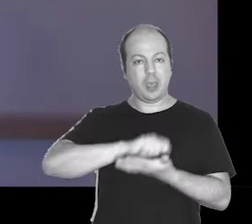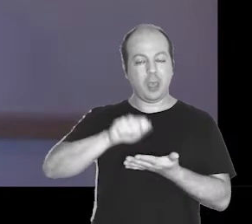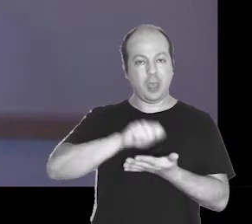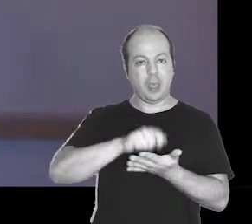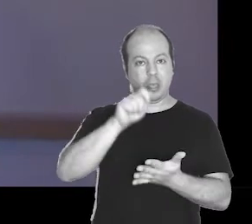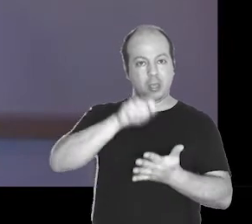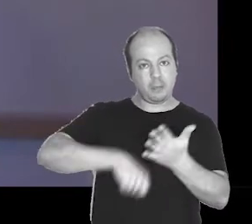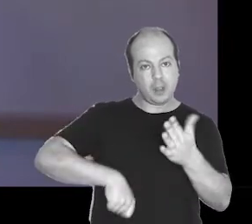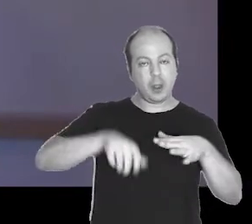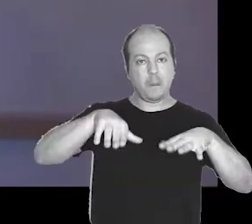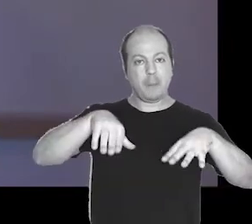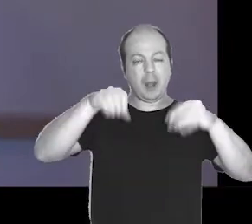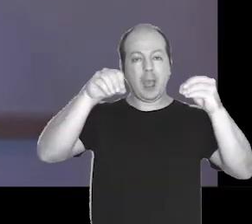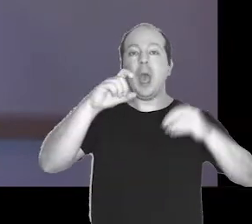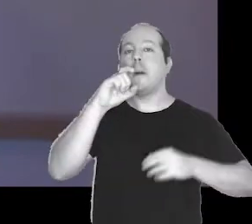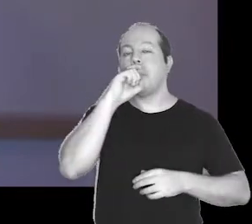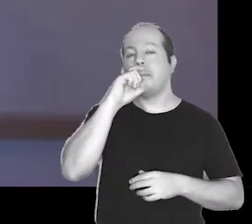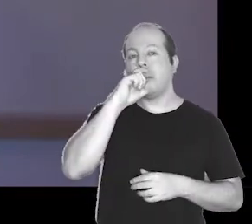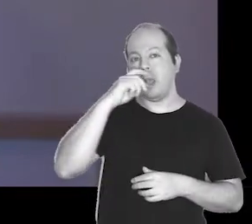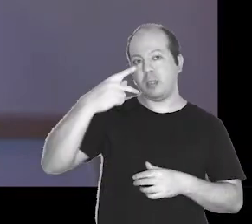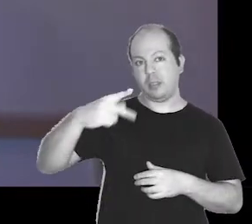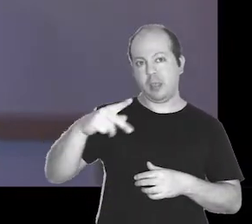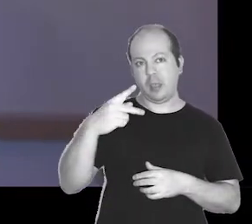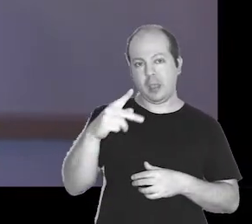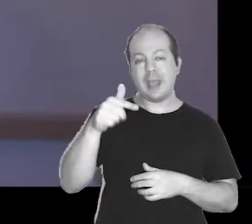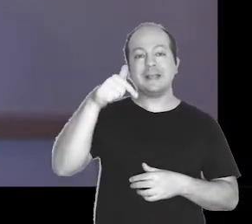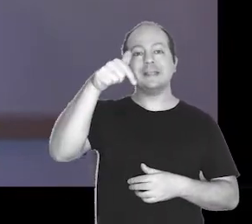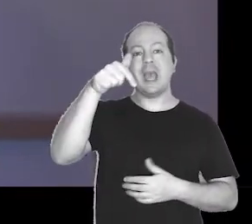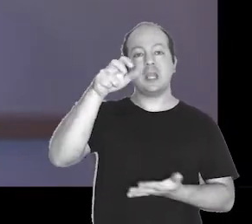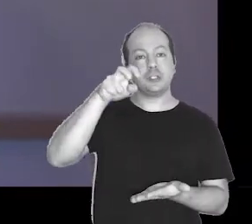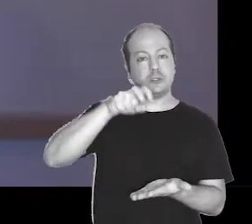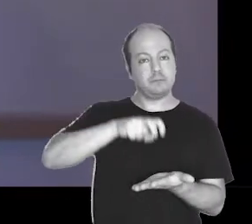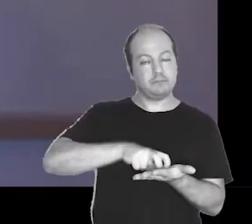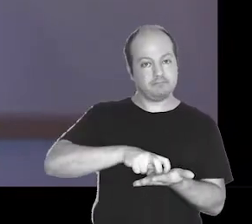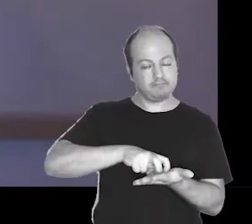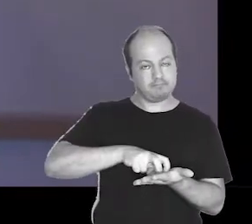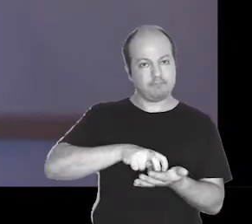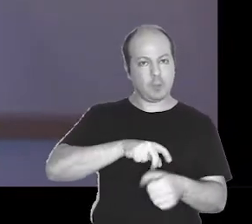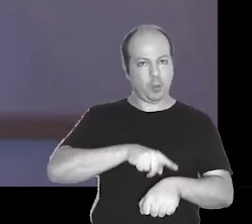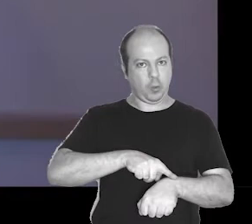Potestá, meu pai, às 7 horas.